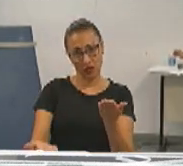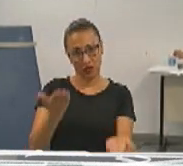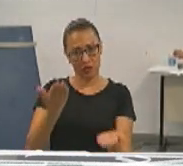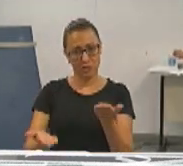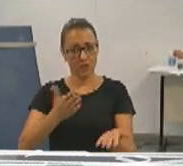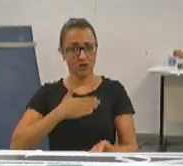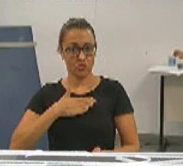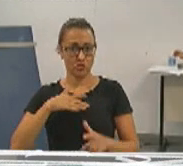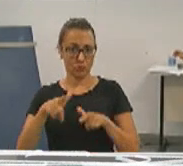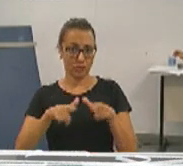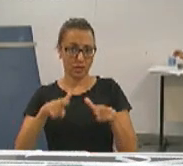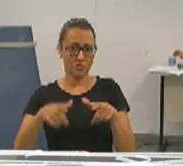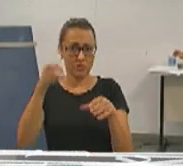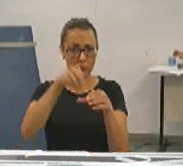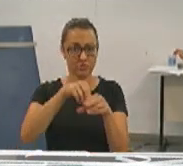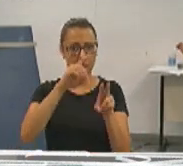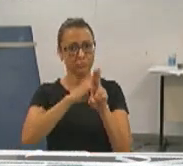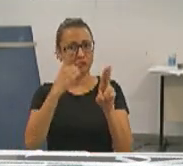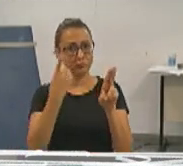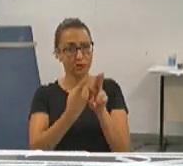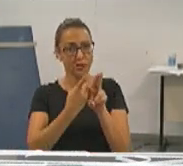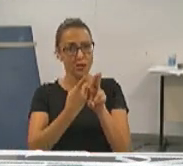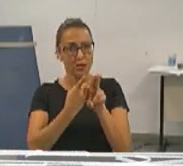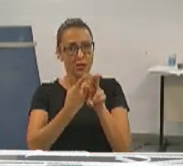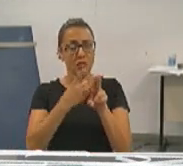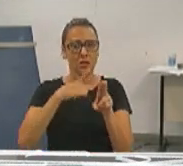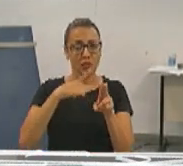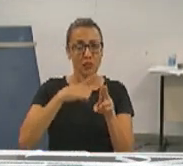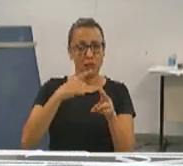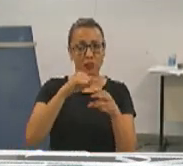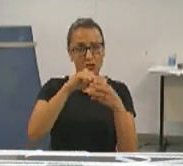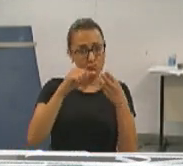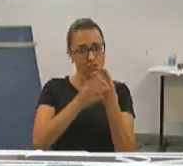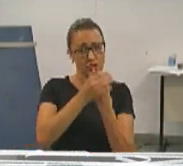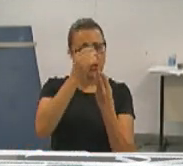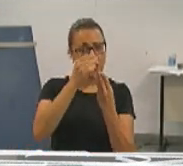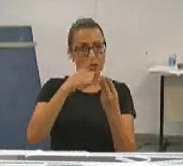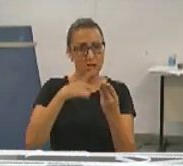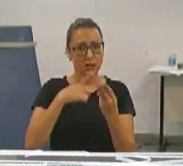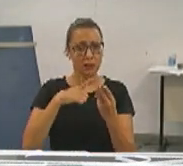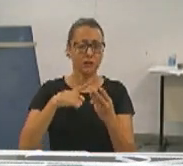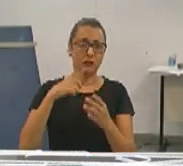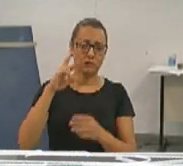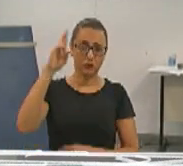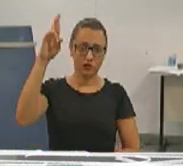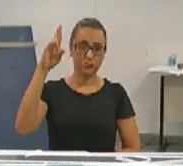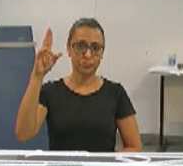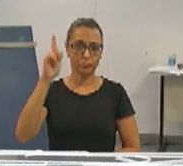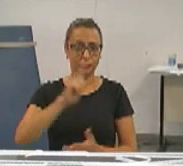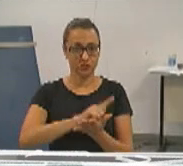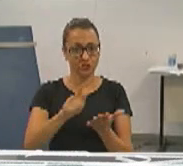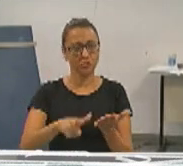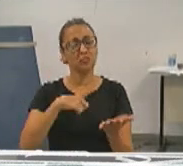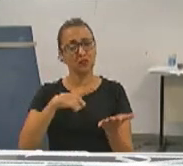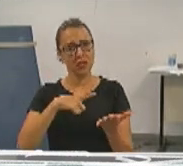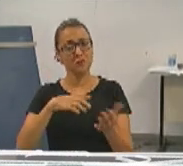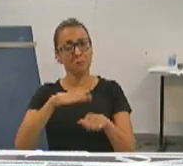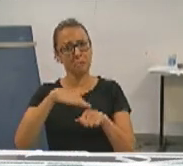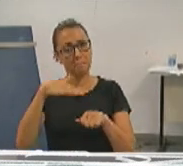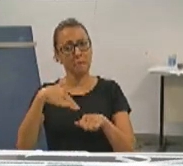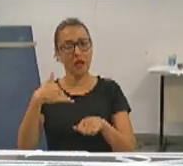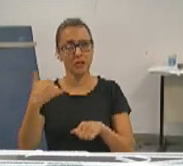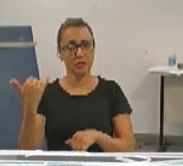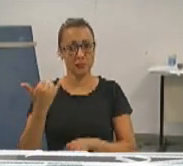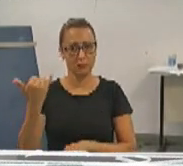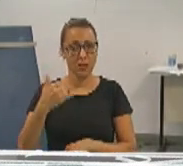minhas ações dentro da universidade no tripé. Porém, é claro, atualmente na direção a gestão me ocupa um pouco mais de espaço, mas o restante